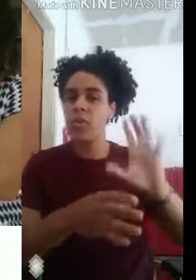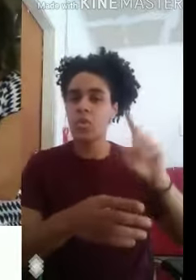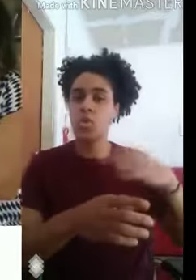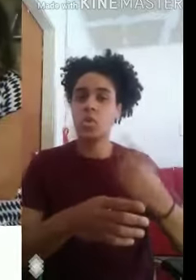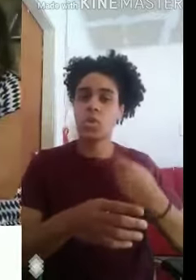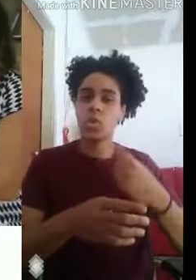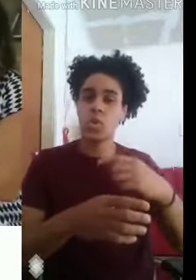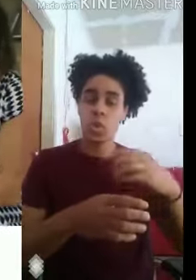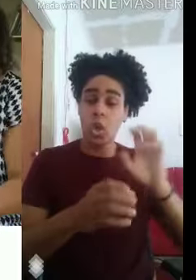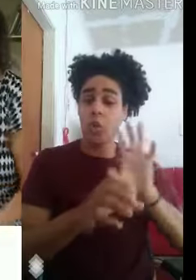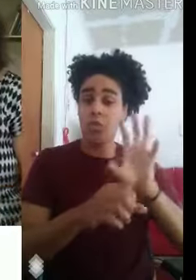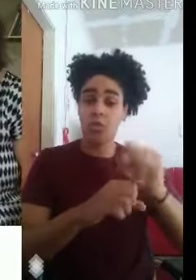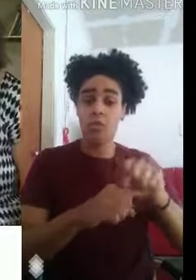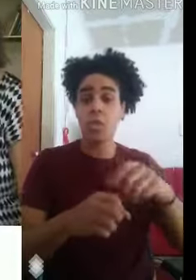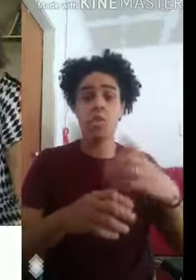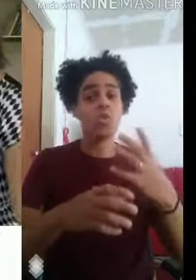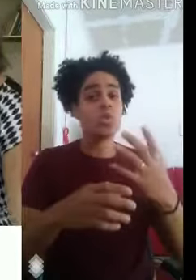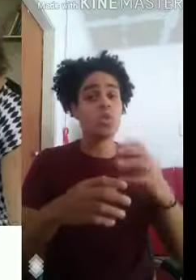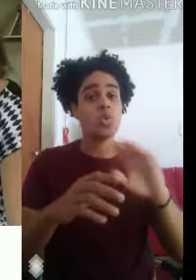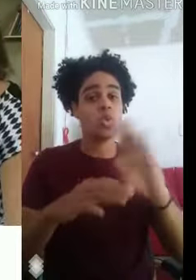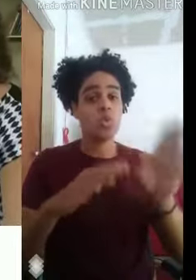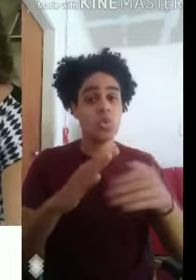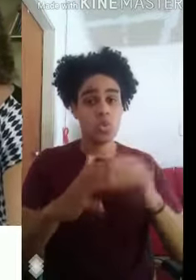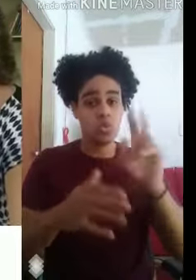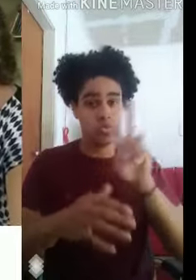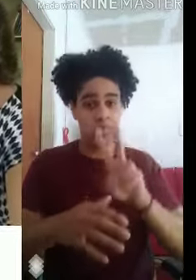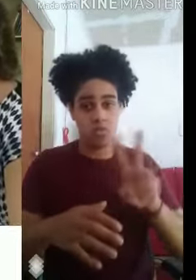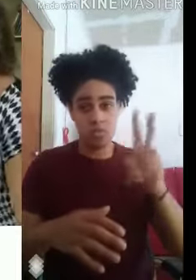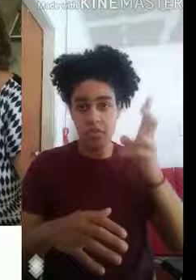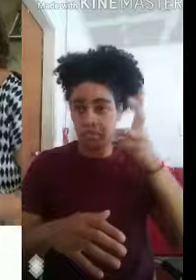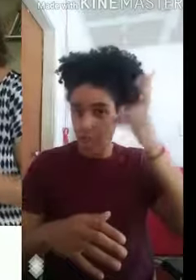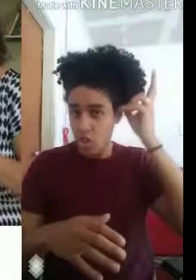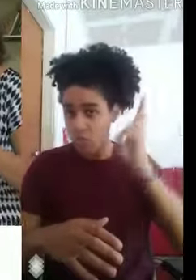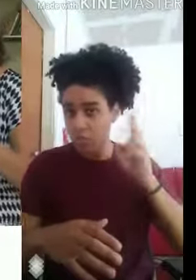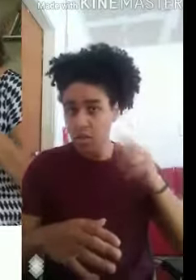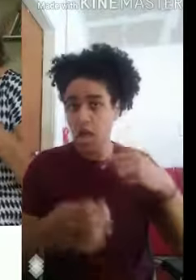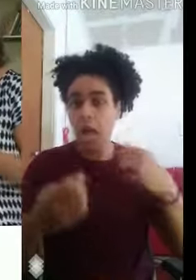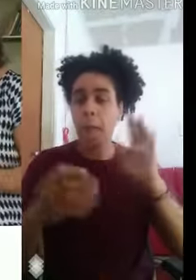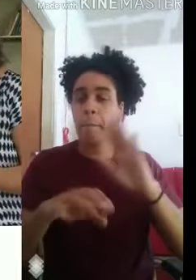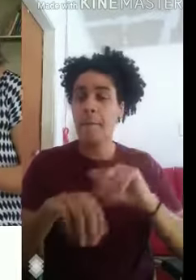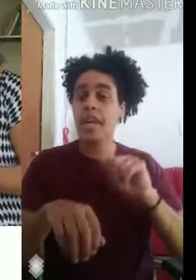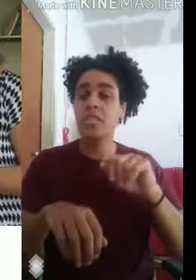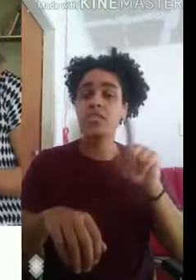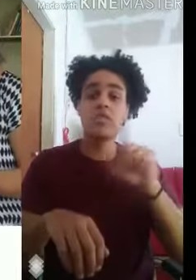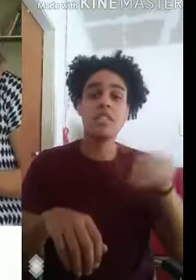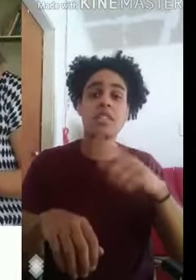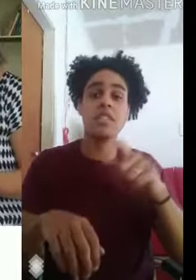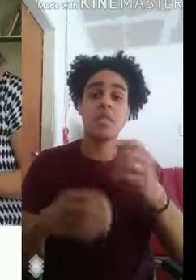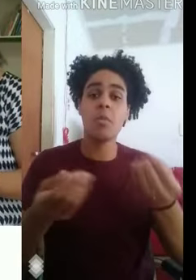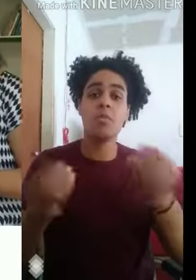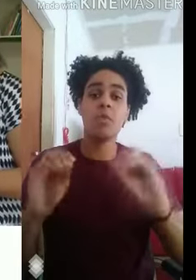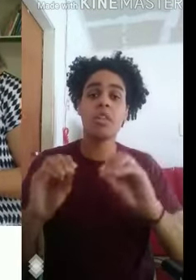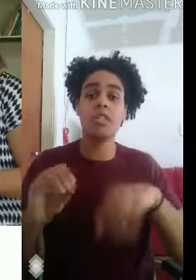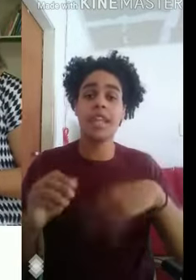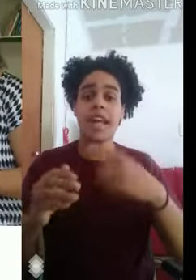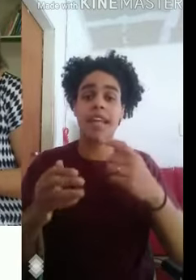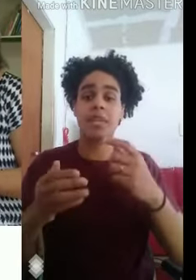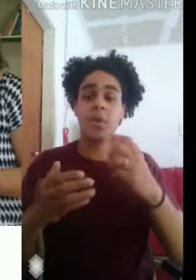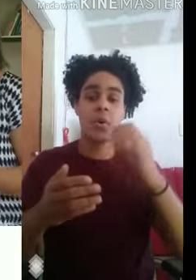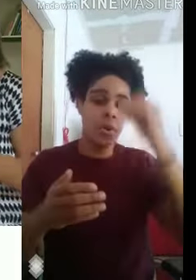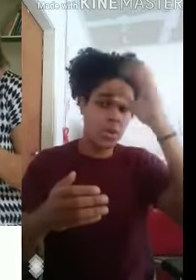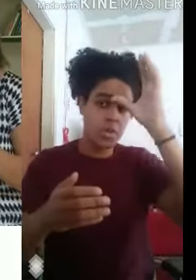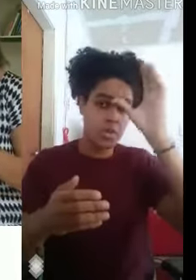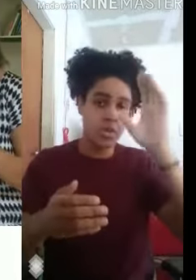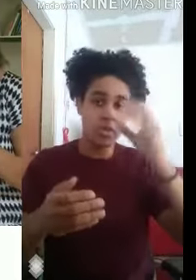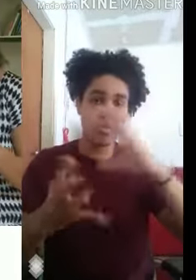isso? Conhecimento de mundo. Todos os vestibulares, em alguma medida, pedem que você mobilize o seu conhecimento de mundo na hora de